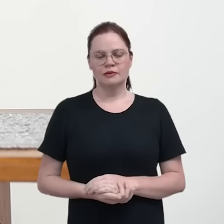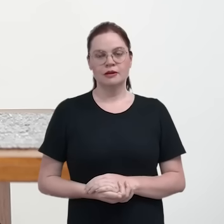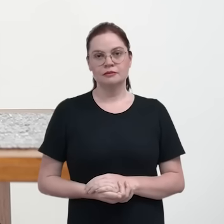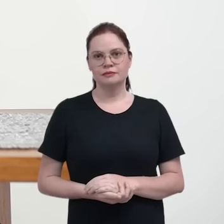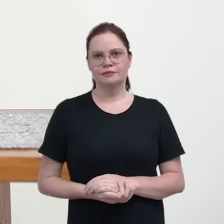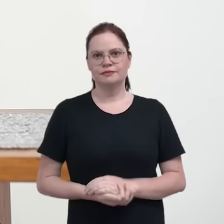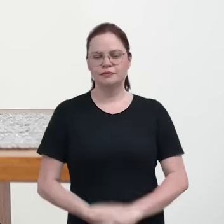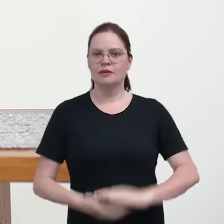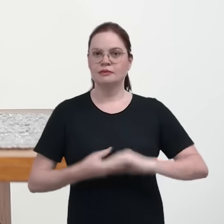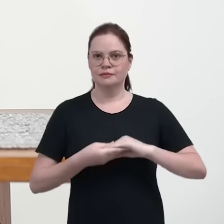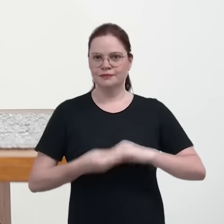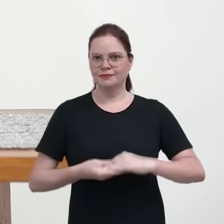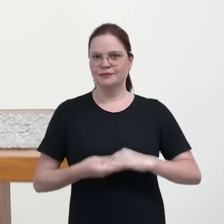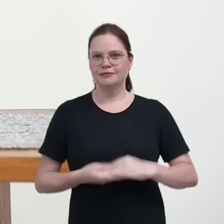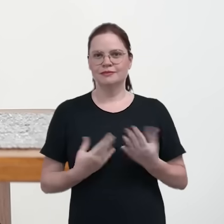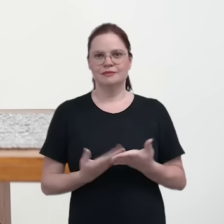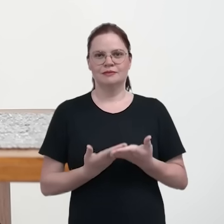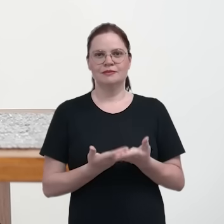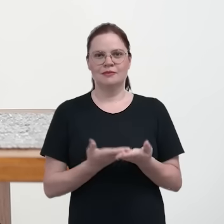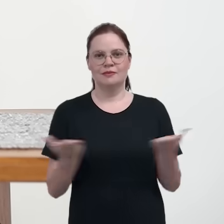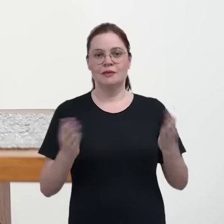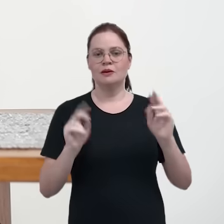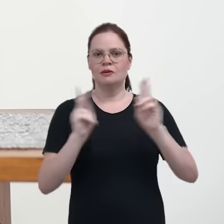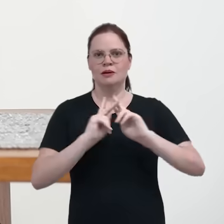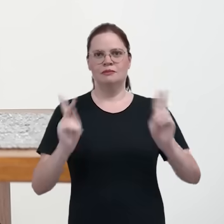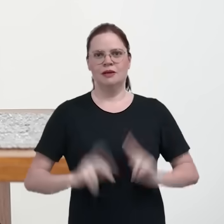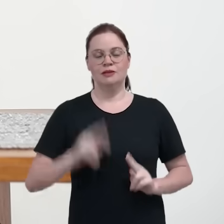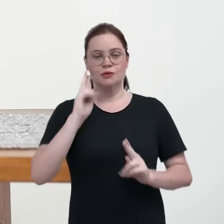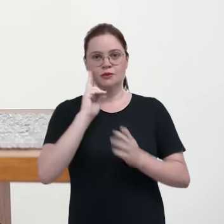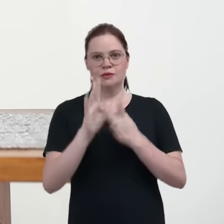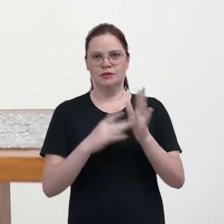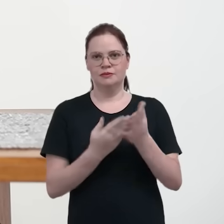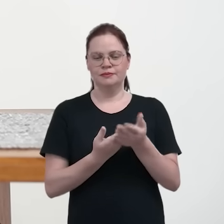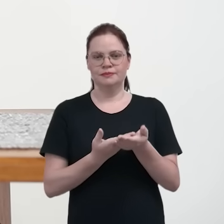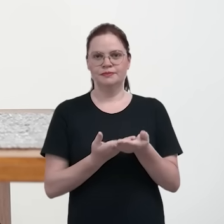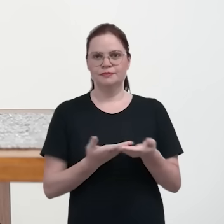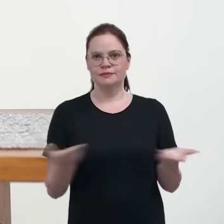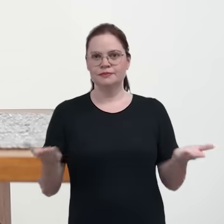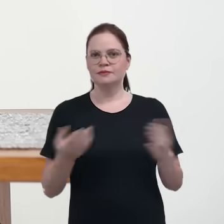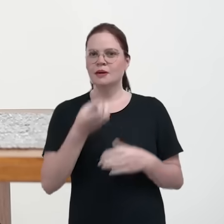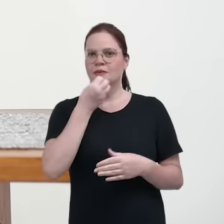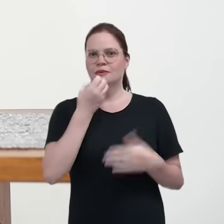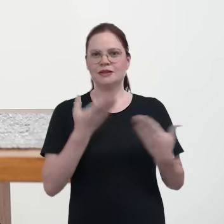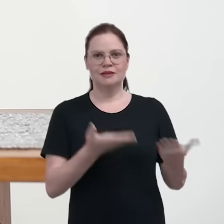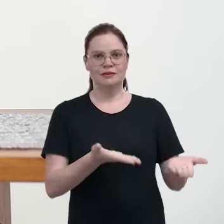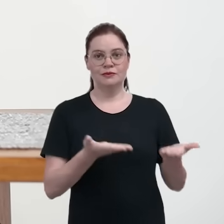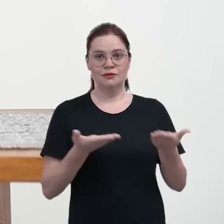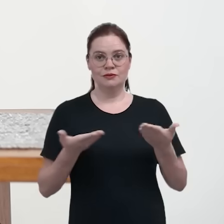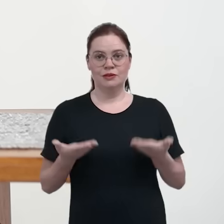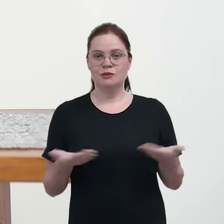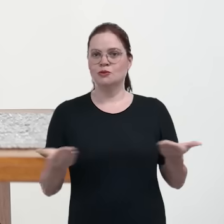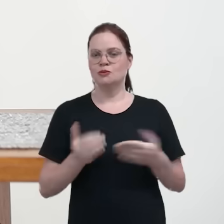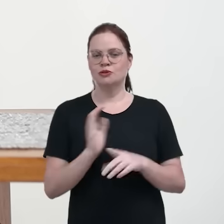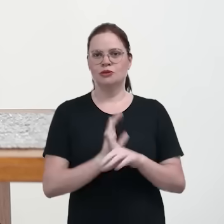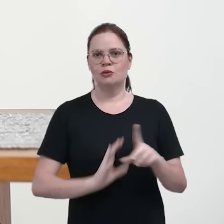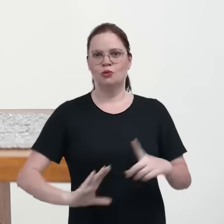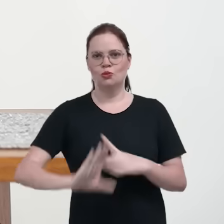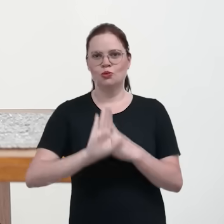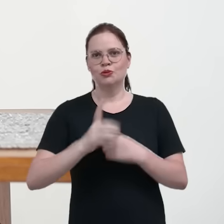nós saudamos a todos com a paz do Senhor Jesus. Sejam todos bem-vindos a esse culto